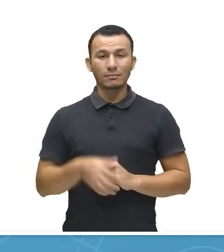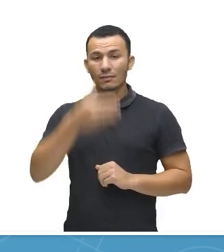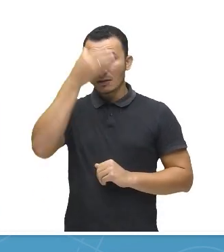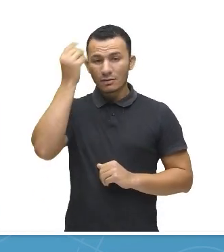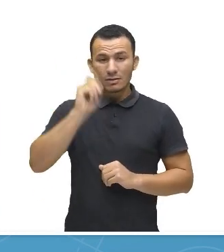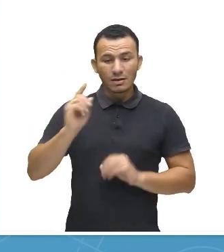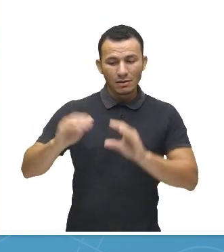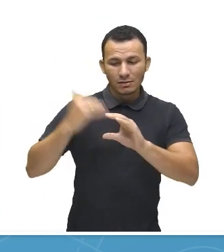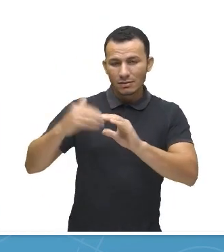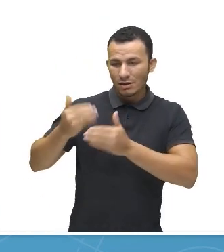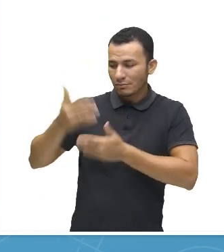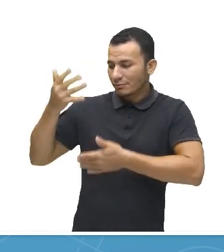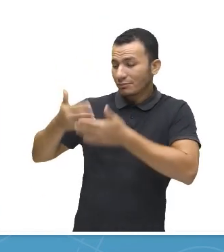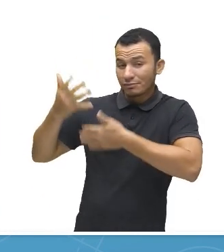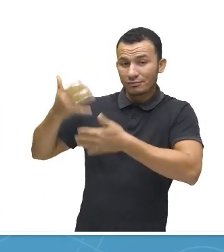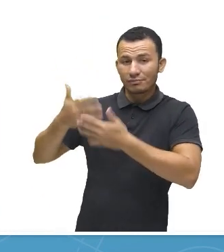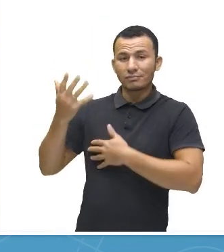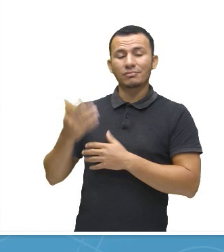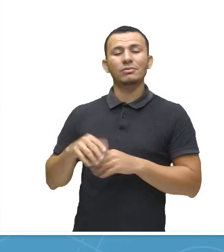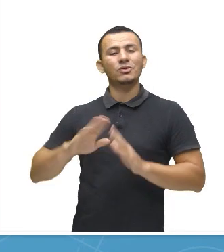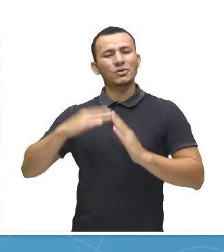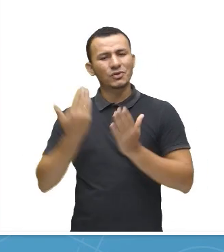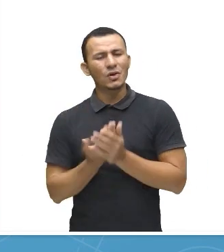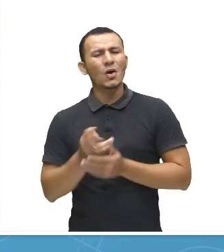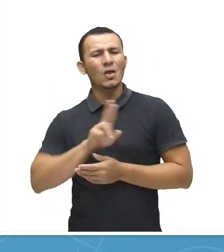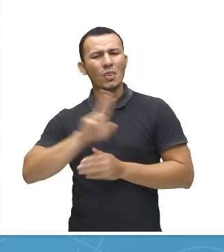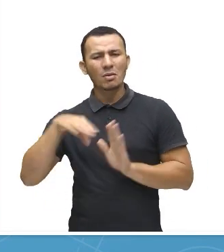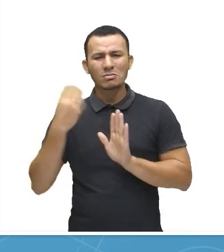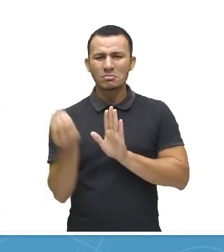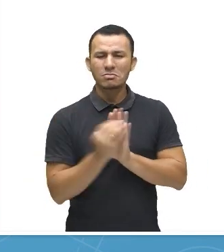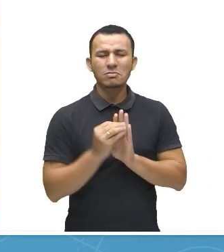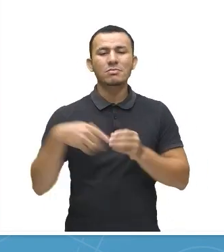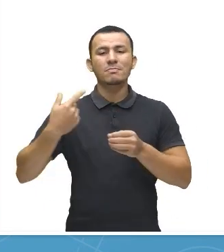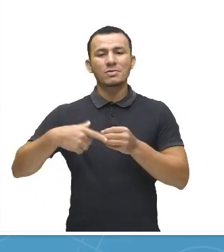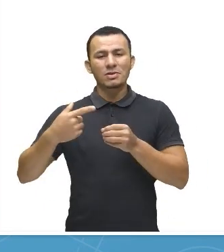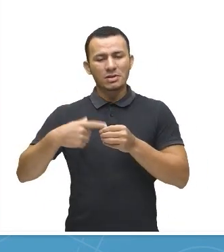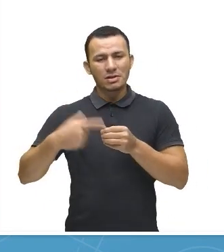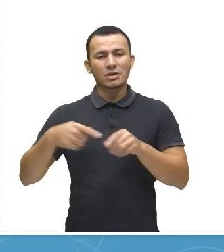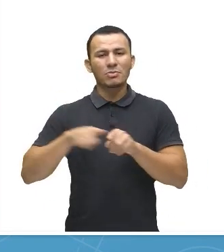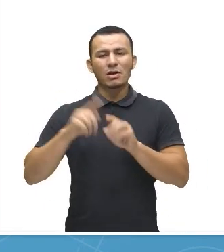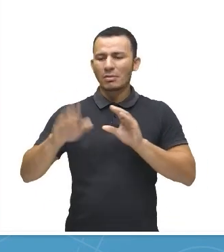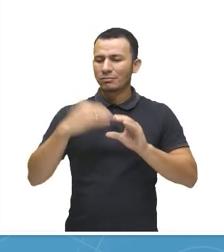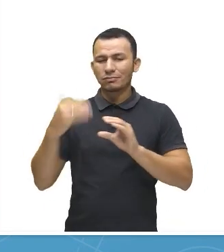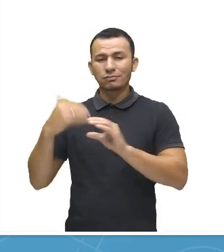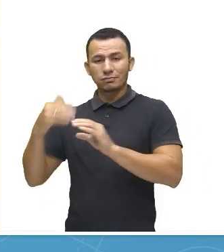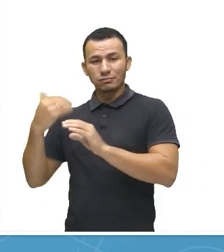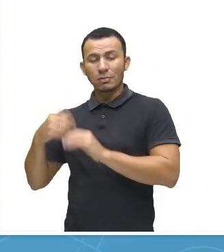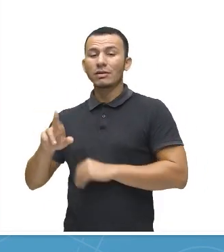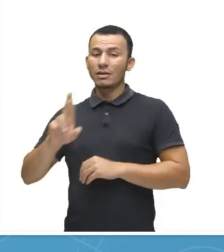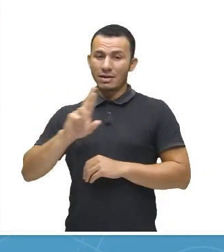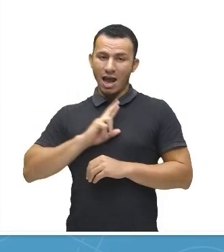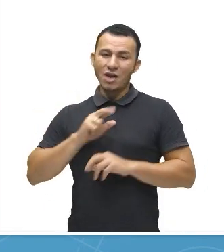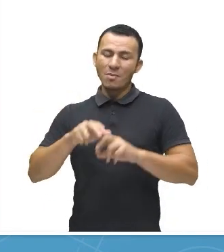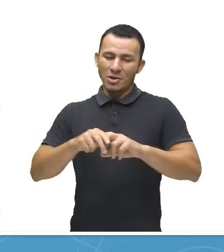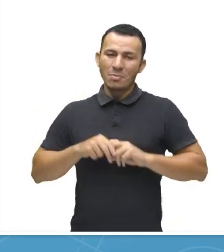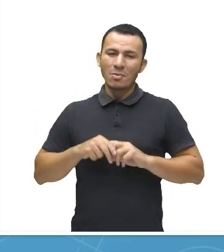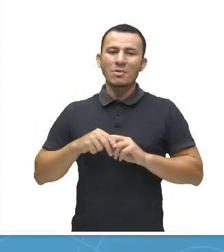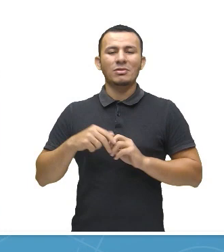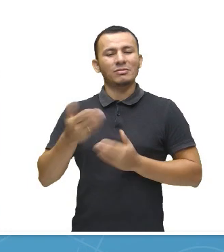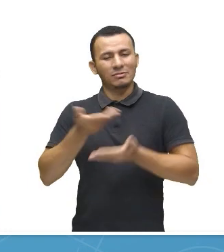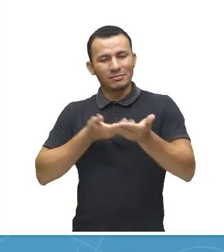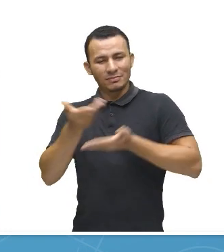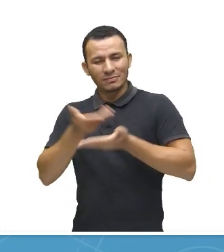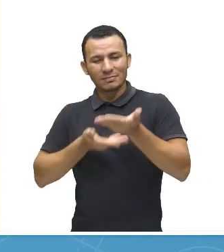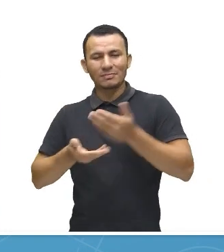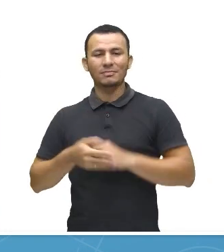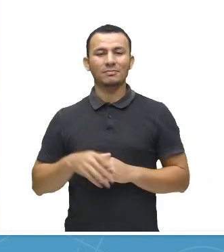de participar no chat, coloquem a escola de vocês, o município que vocês estão falando e a resposta para que a gente possa falar com todos,